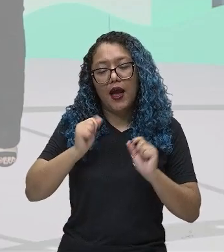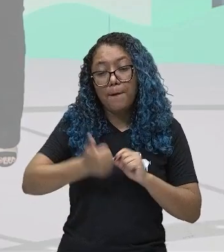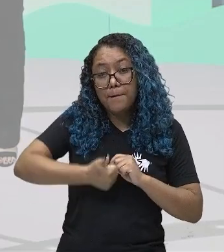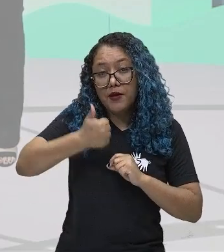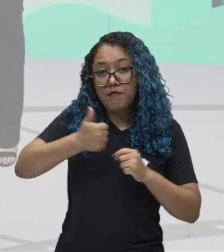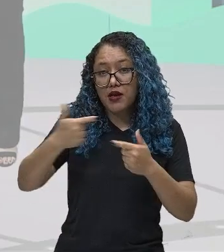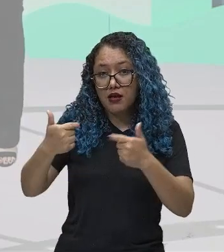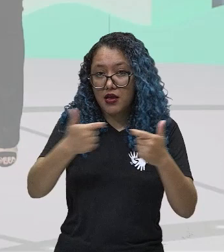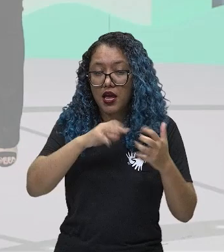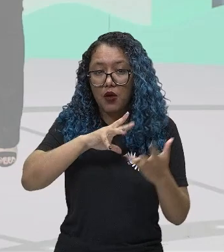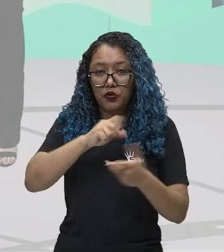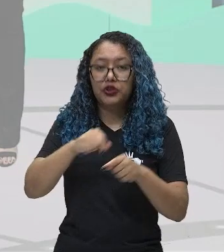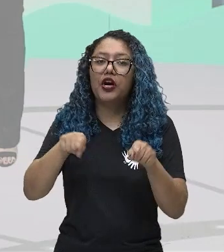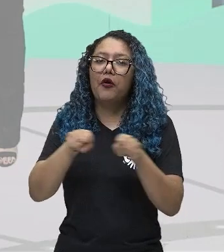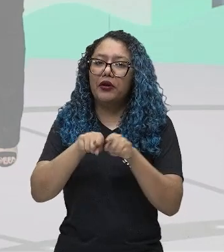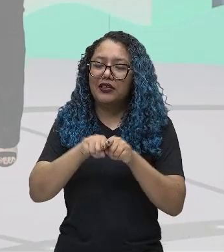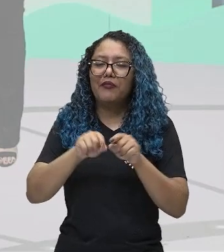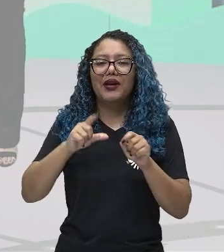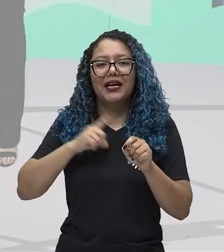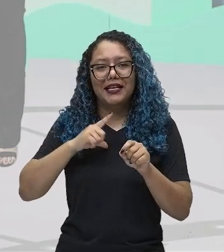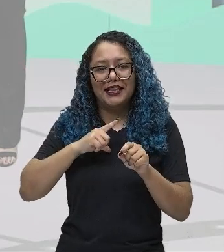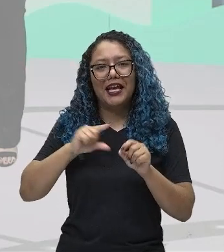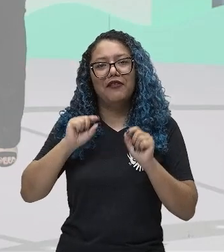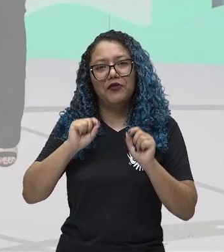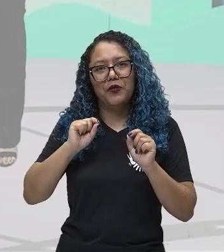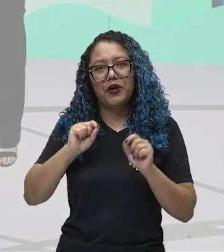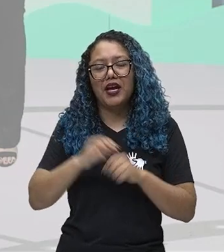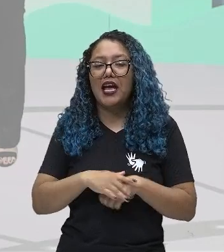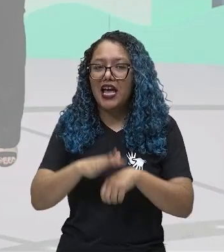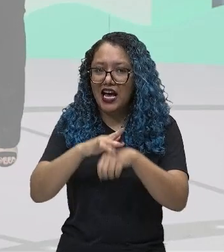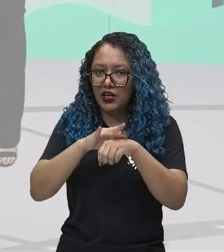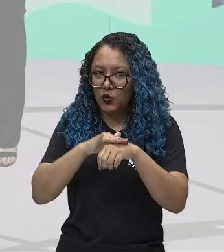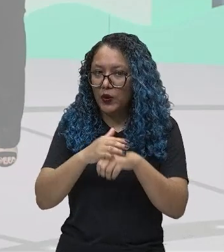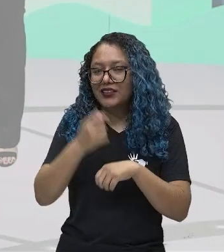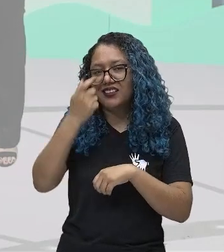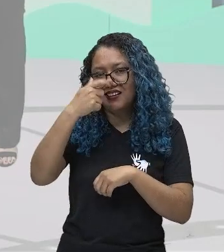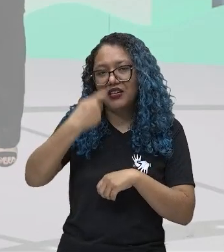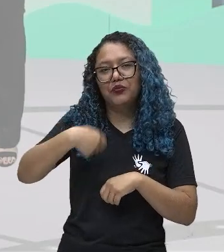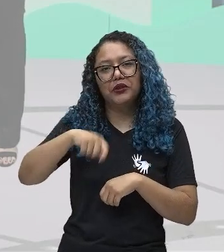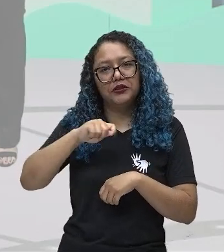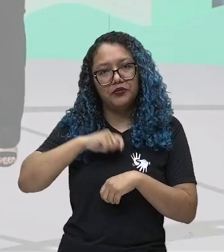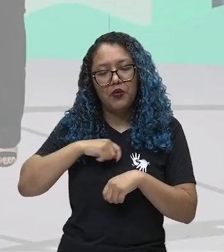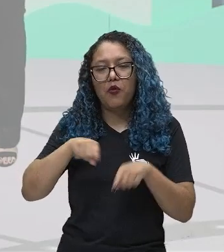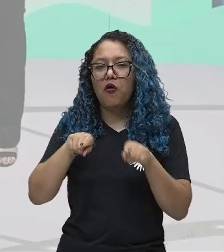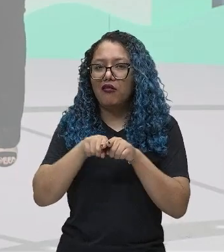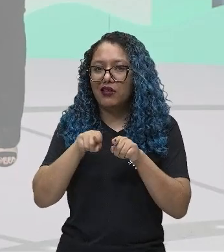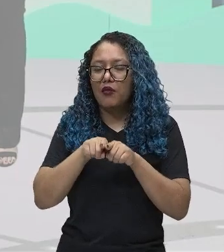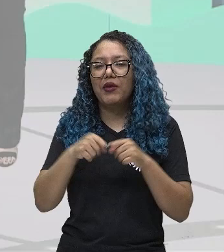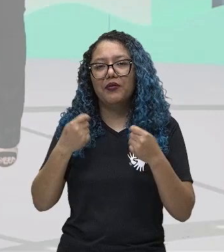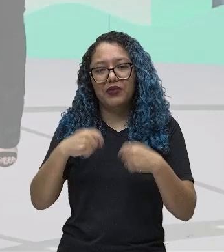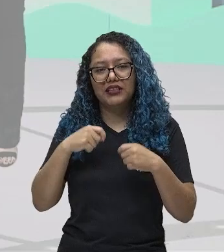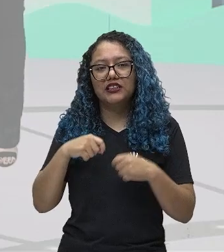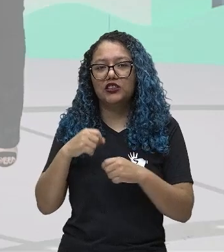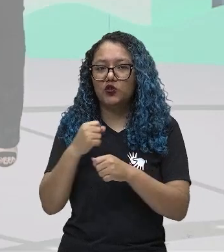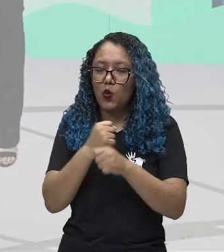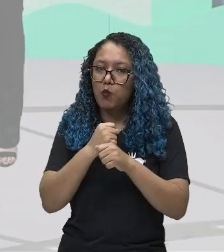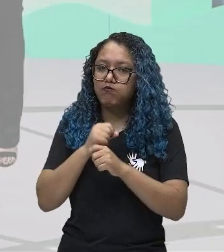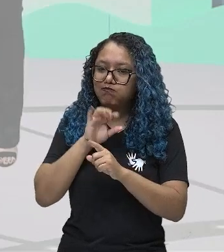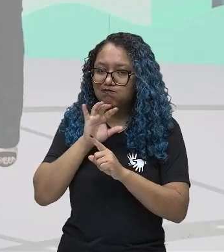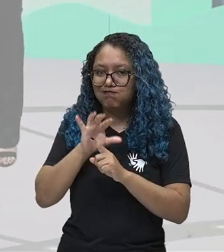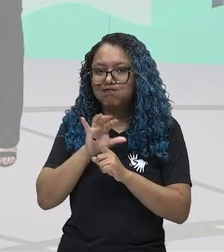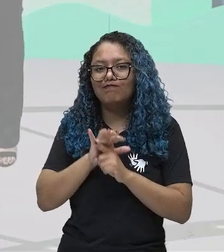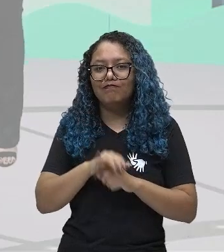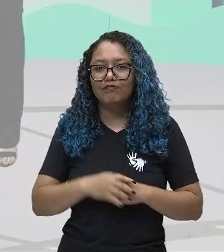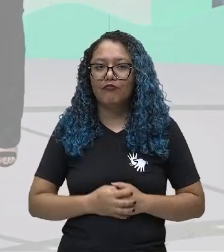Mundial, também teve um enfrentamento aí a essa pandemia, que foi a gripe espanhola, que é